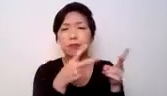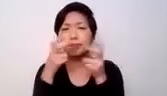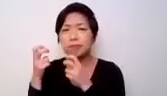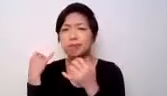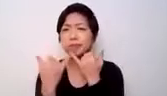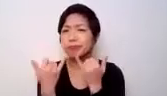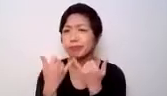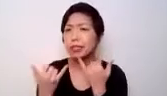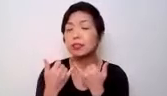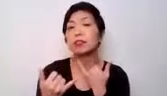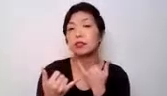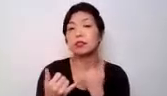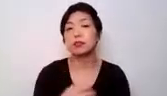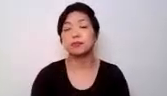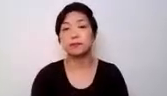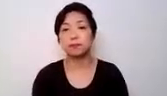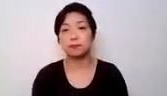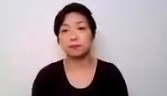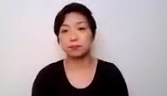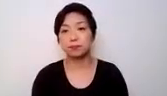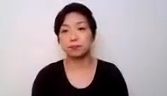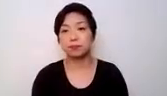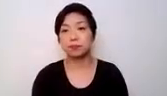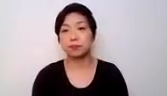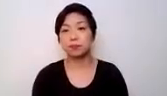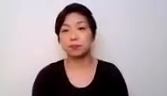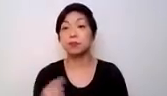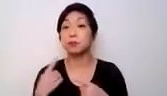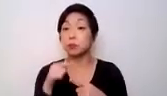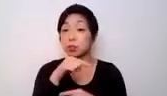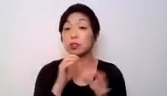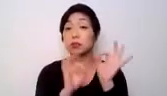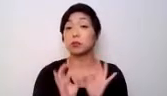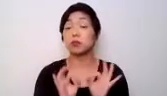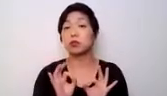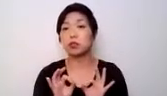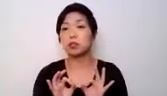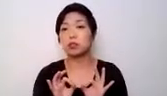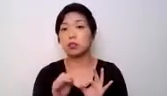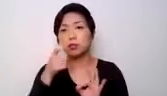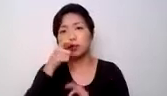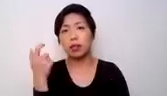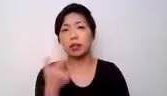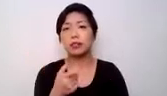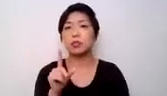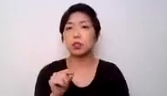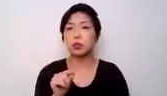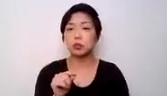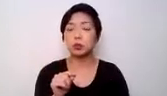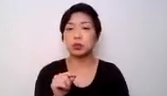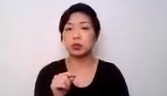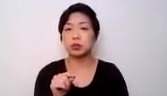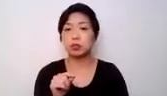e algumas correlações e porque esse projeto tem algo muito interessante que o